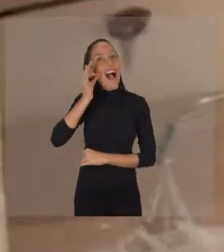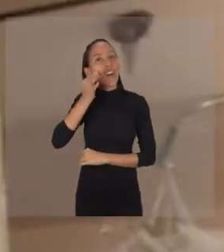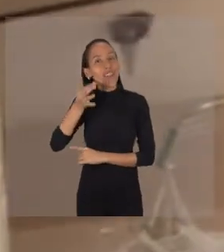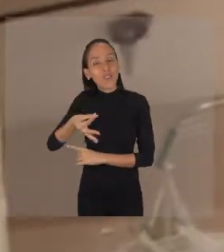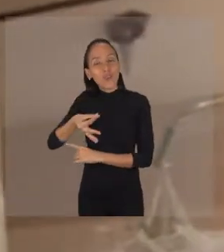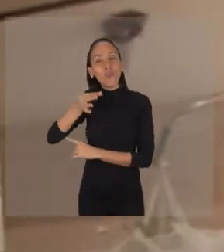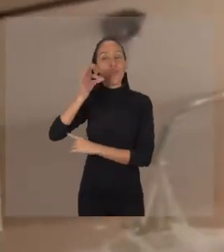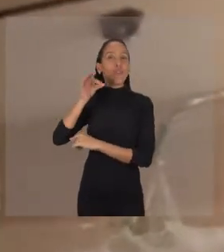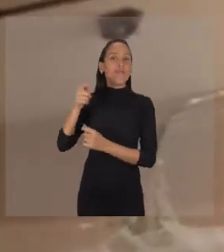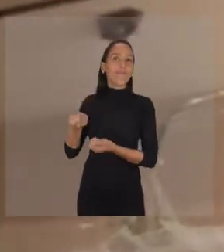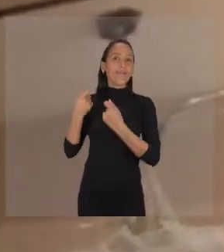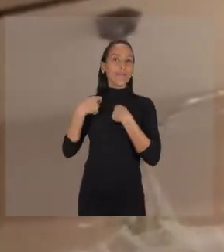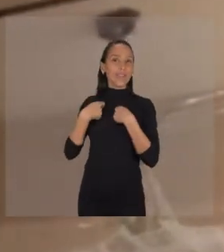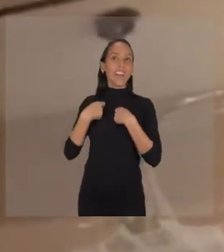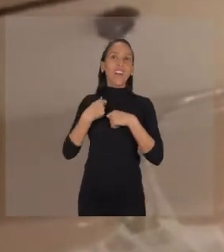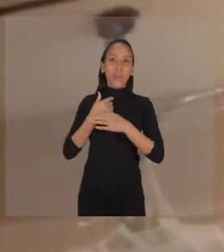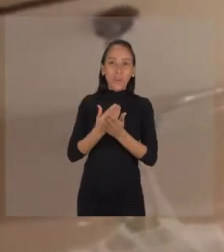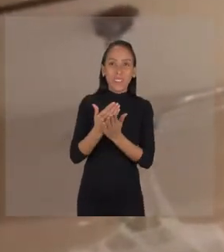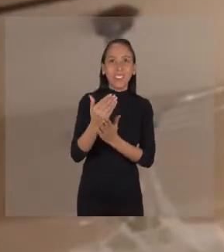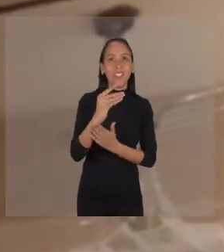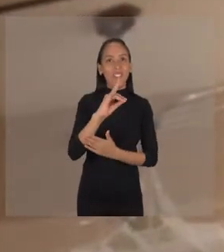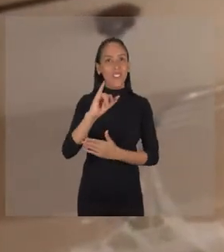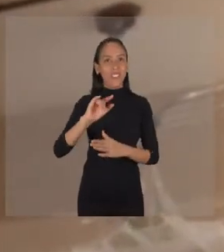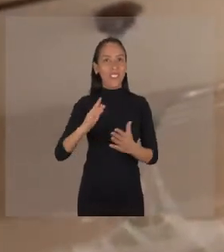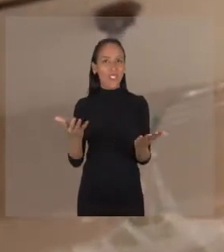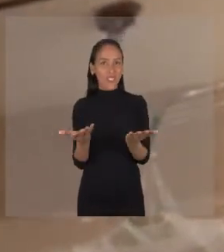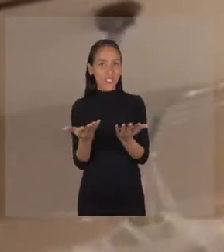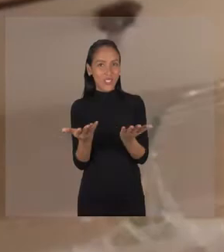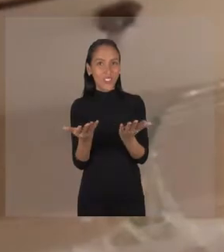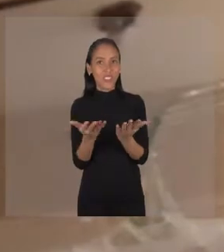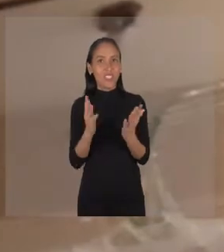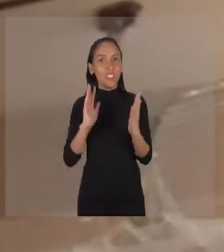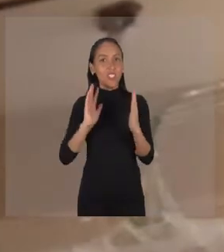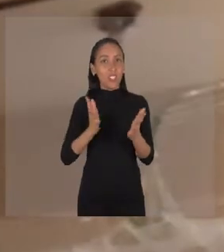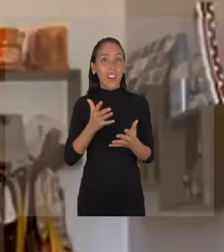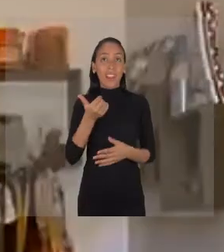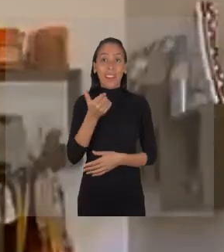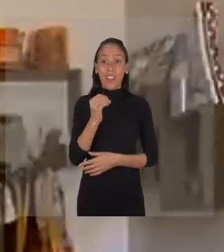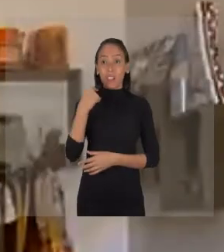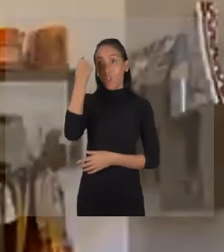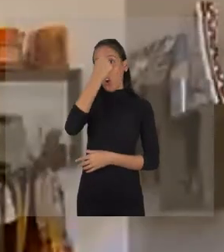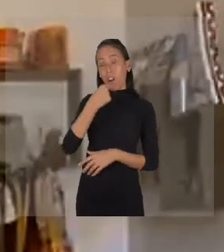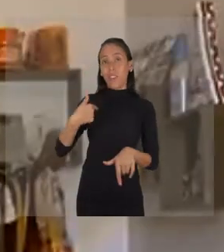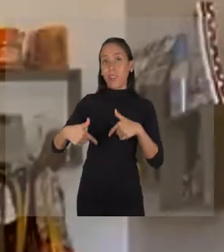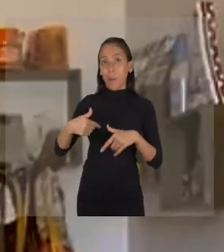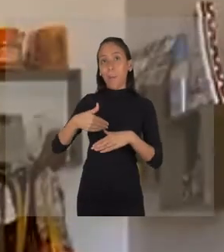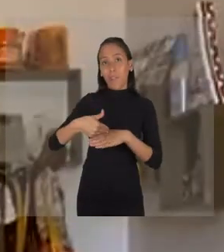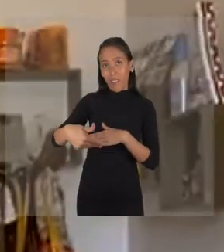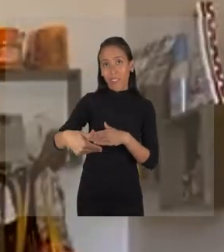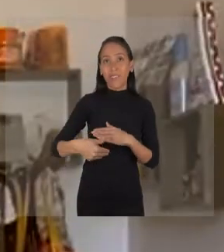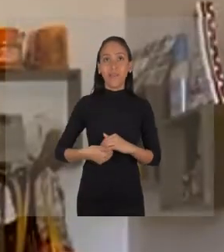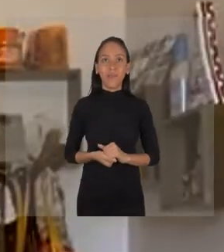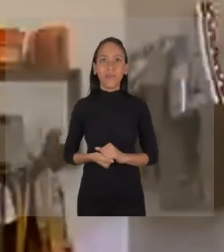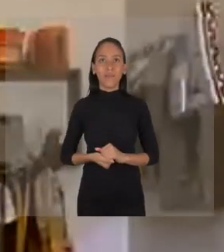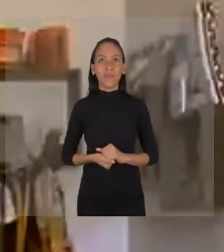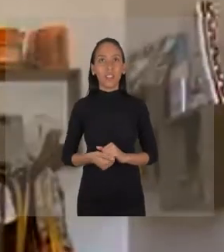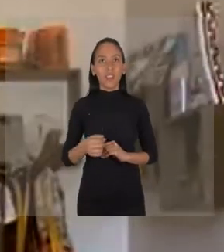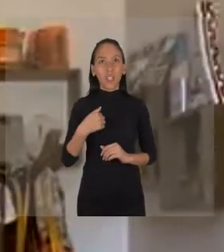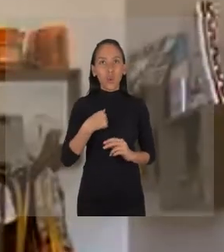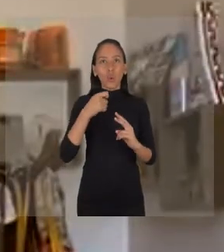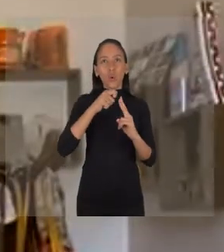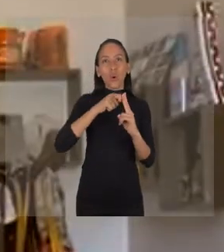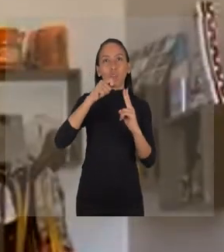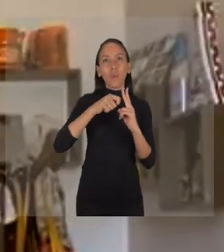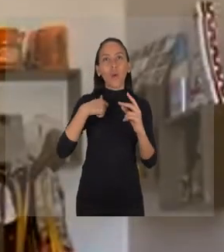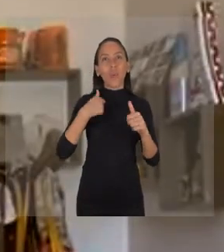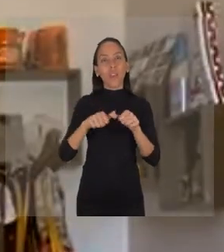cafezinho para começar o dia, que são 10 horinhas de trabalho. Trabalhei uns 2 meses antes, sem chegar aqui o vírus,